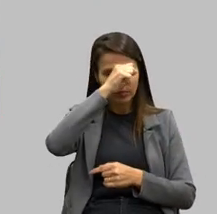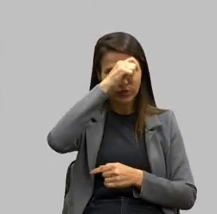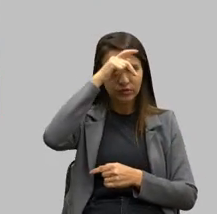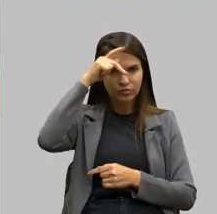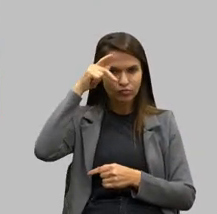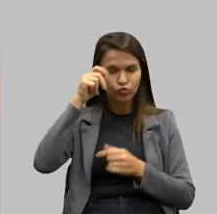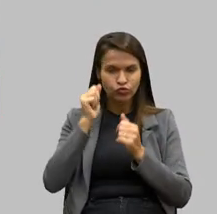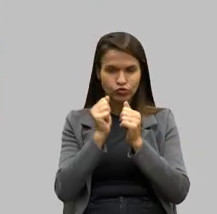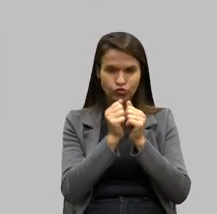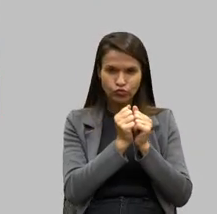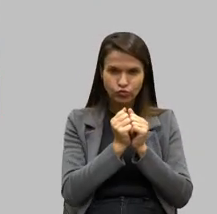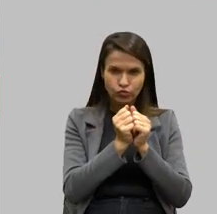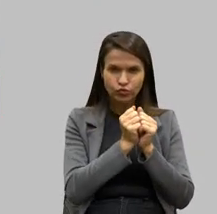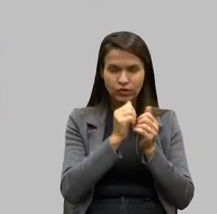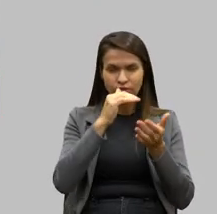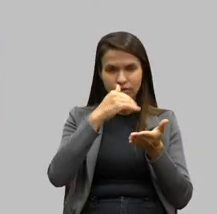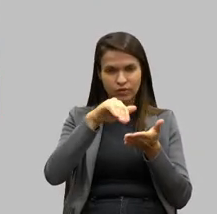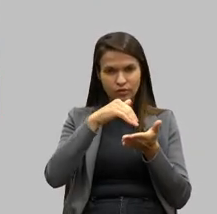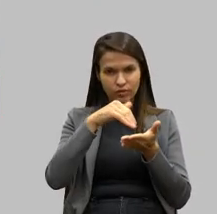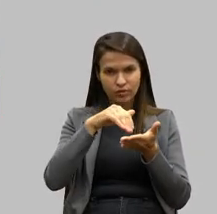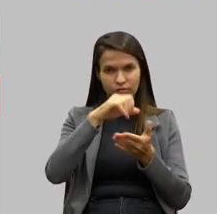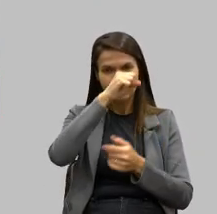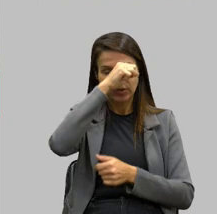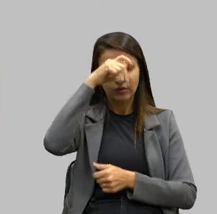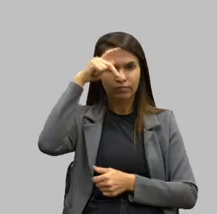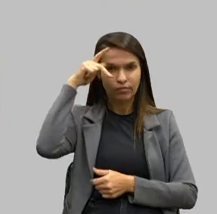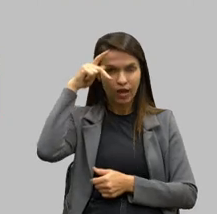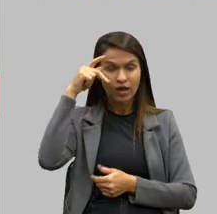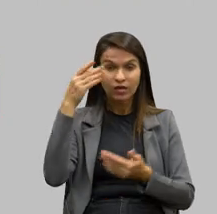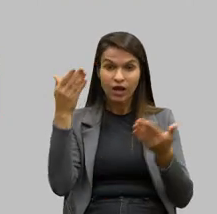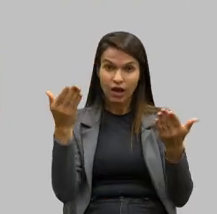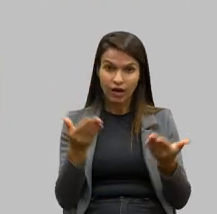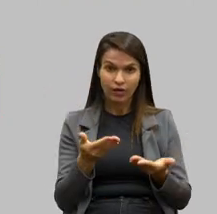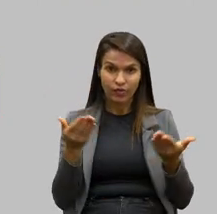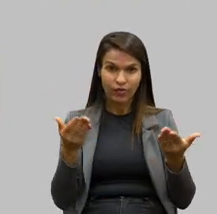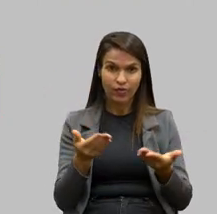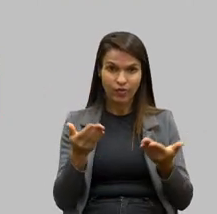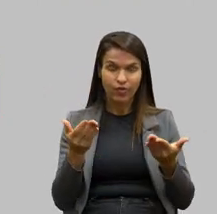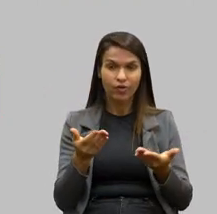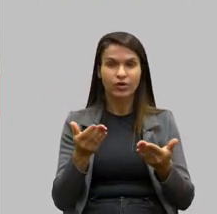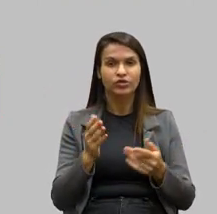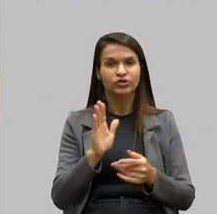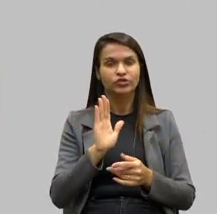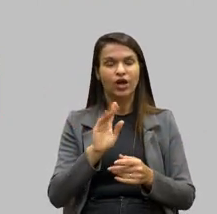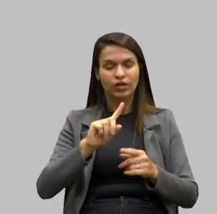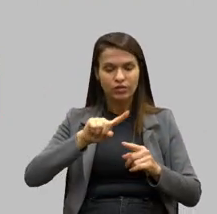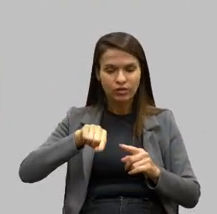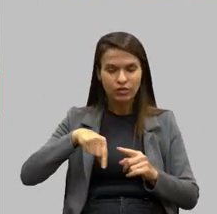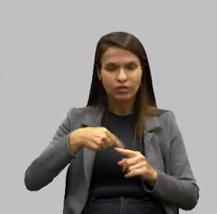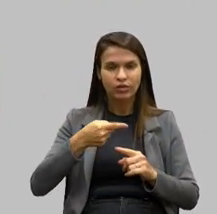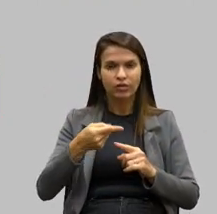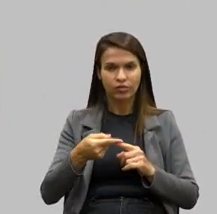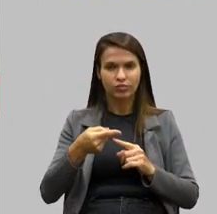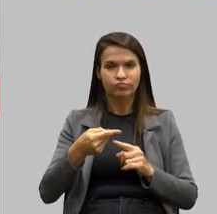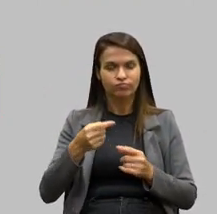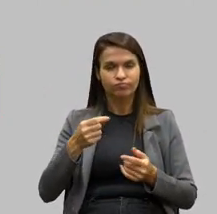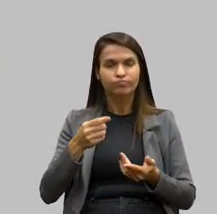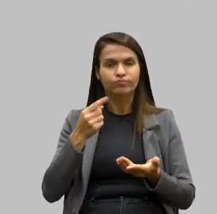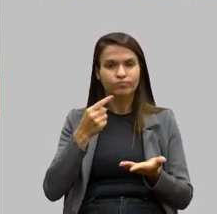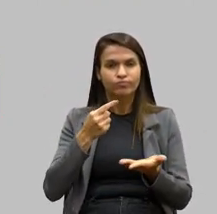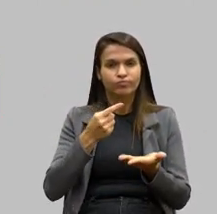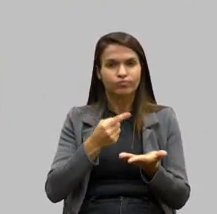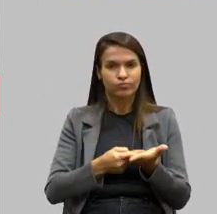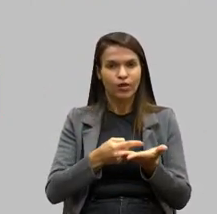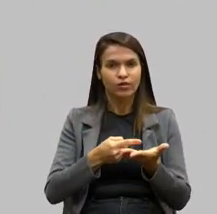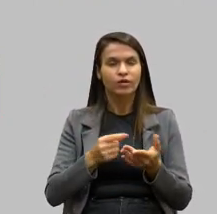prefeituras, junto às secretarias municipais, e, agora, já após a concretização dessa